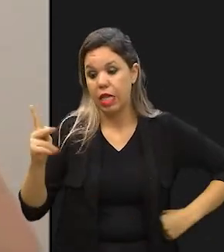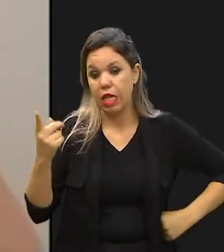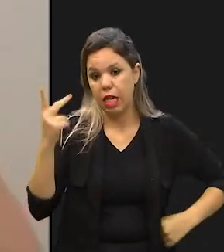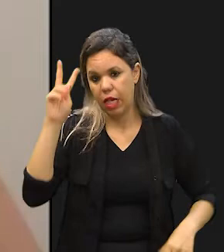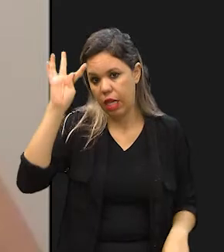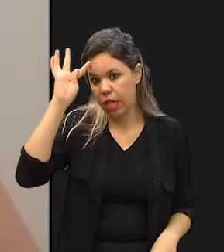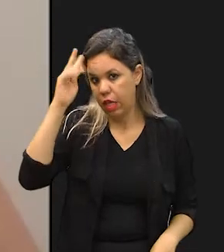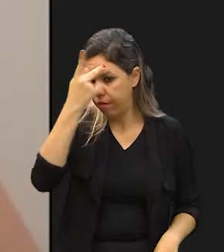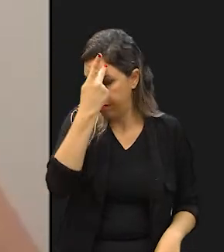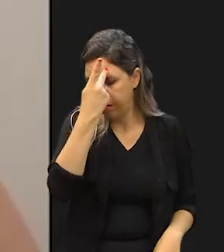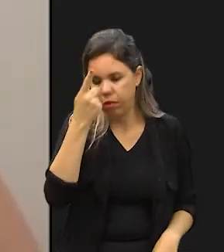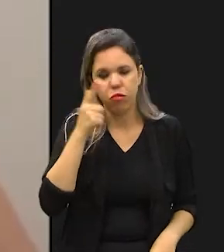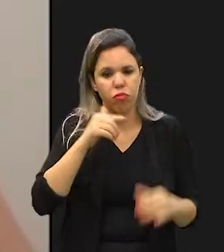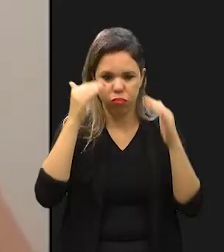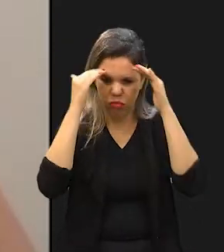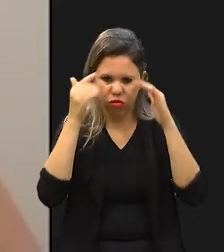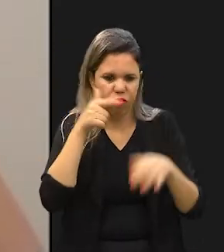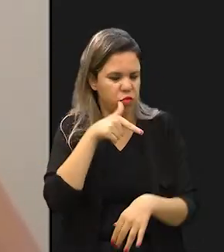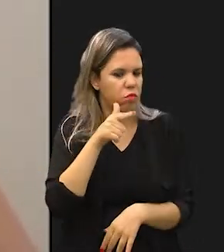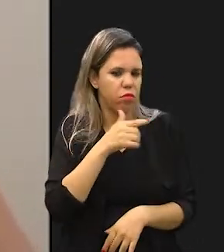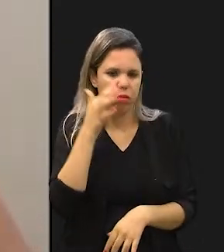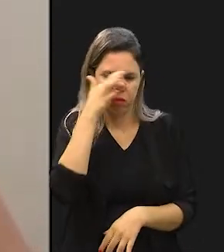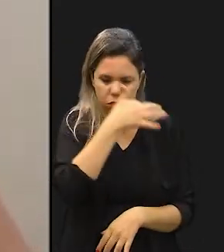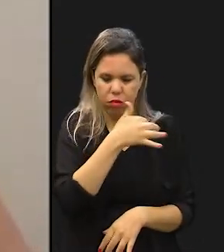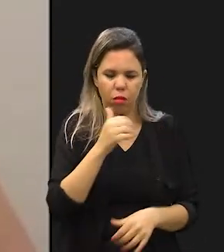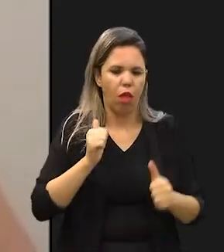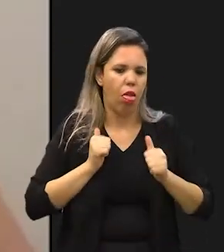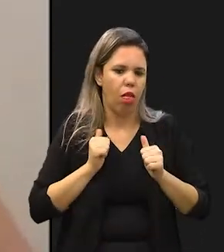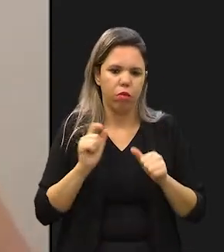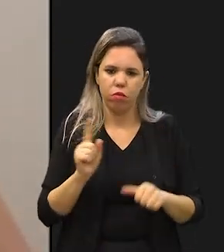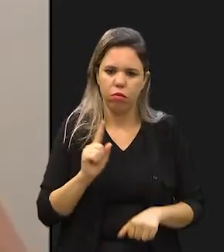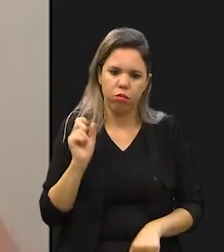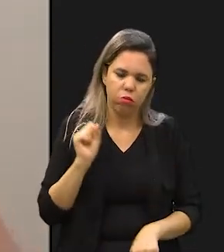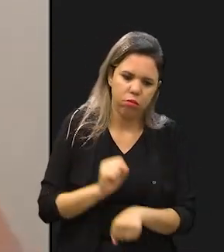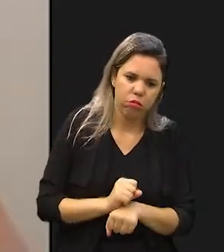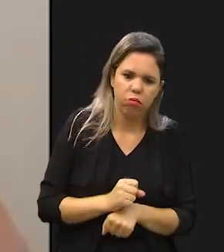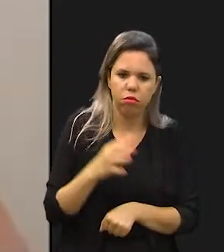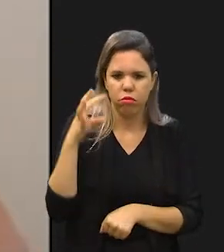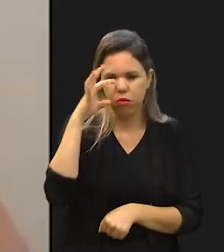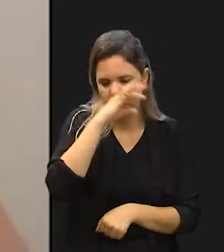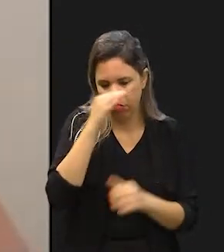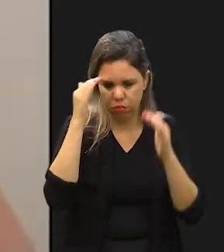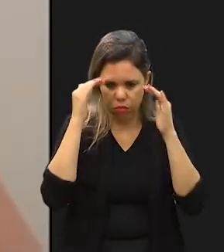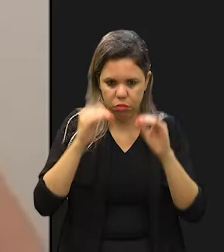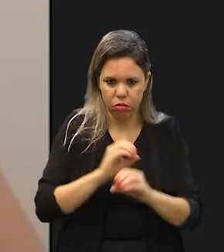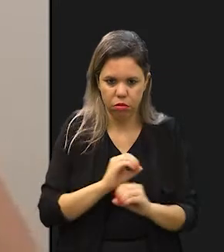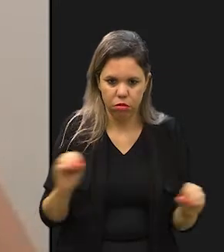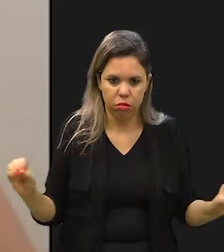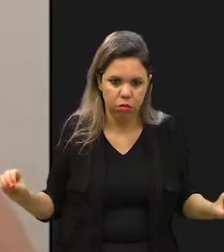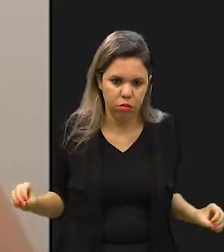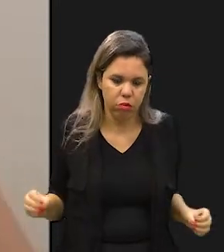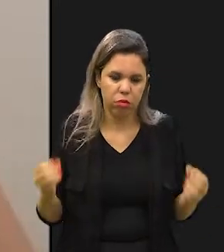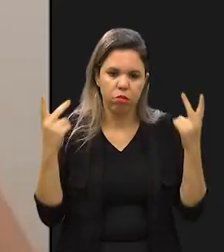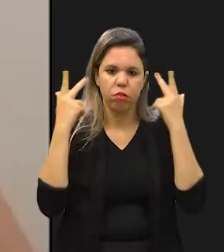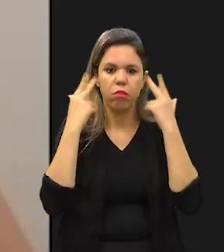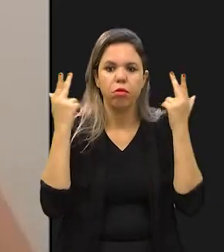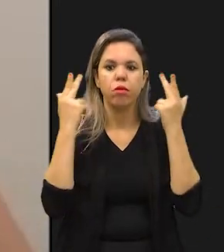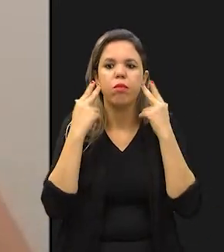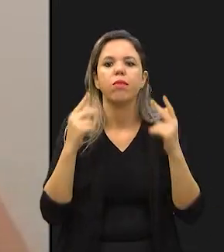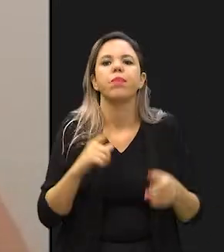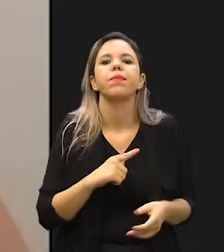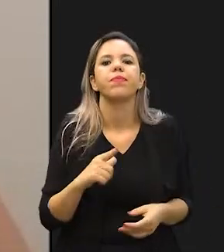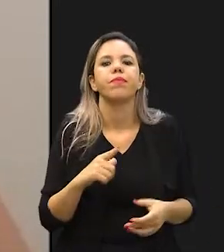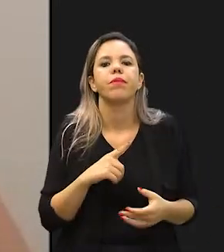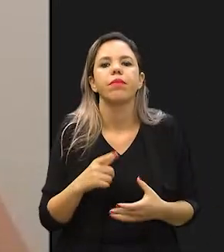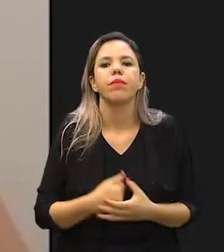que a criança não consegue seguir regras, não consegue parar quieta, então parece que ela não obedece. Né? E é muito comum mesmo a gente